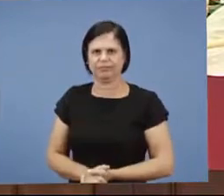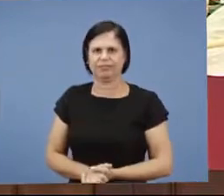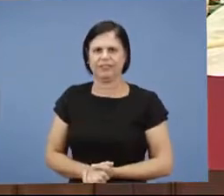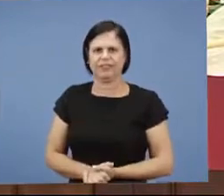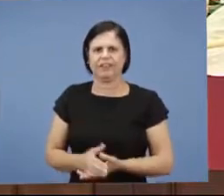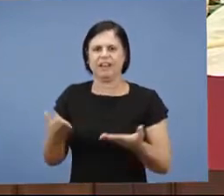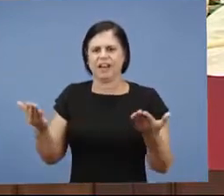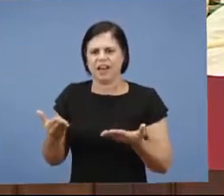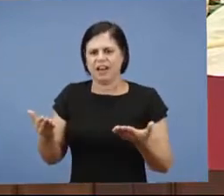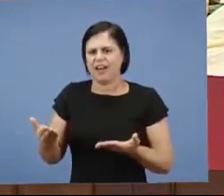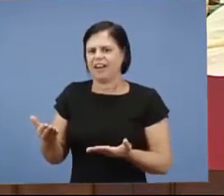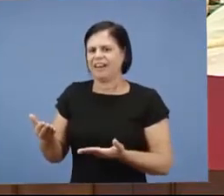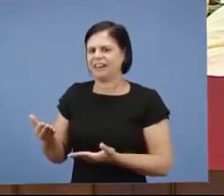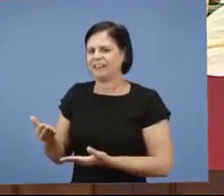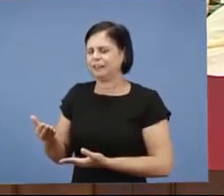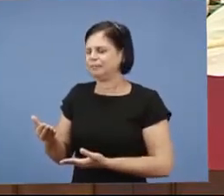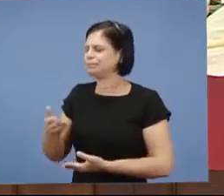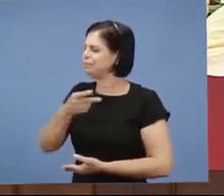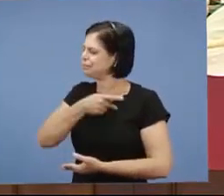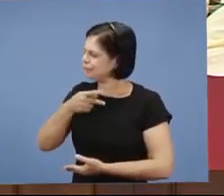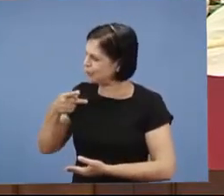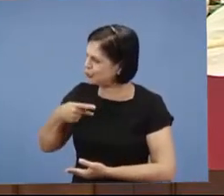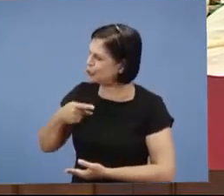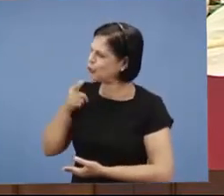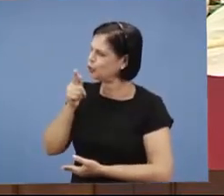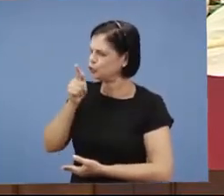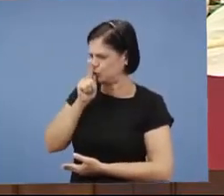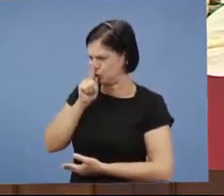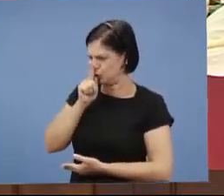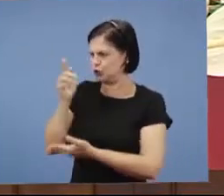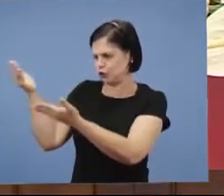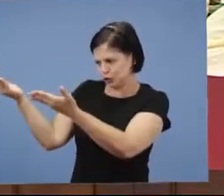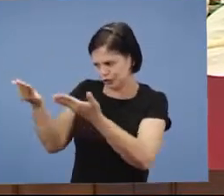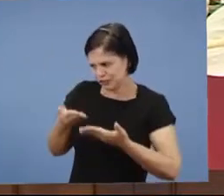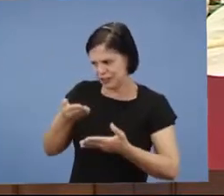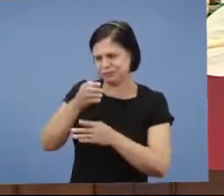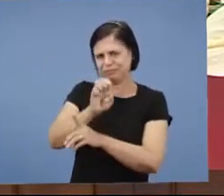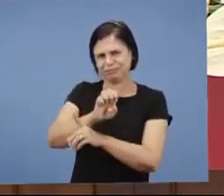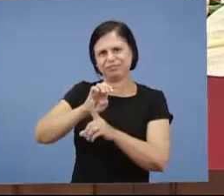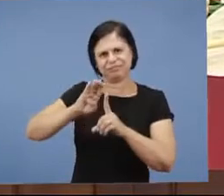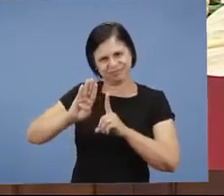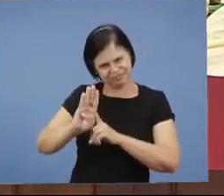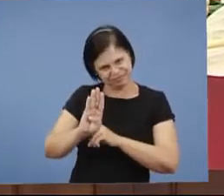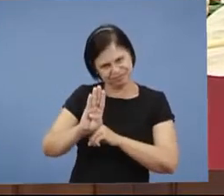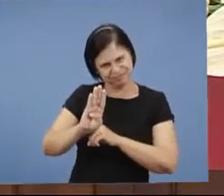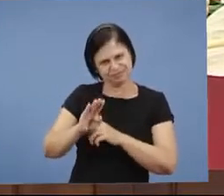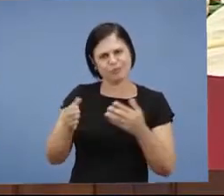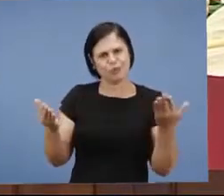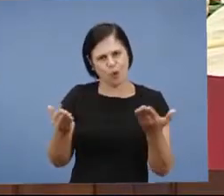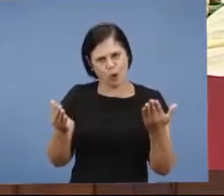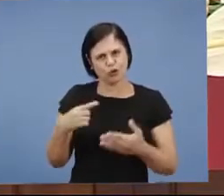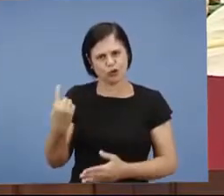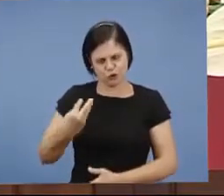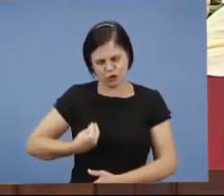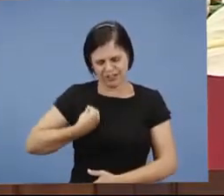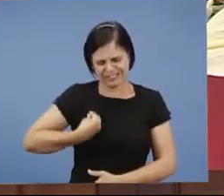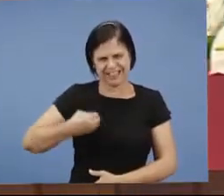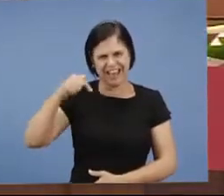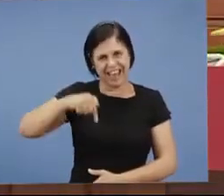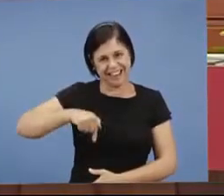palavra ao pastor Gilson para a nossa escola bíblica dominical. E estamos fazendo hoje